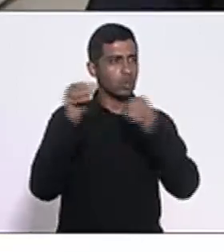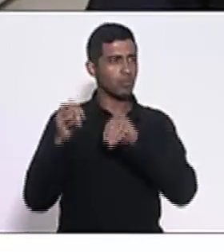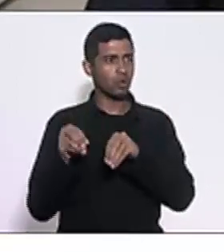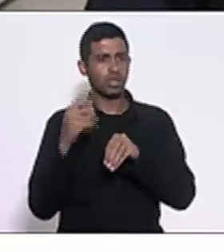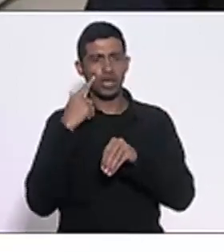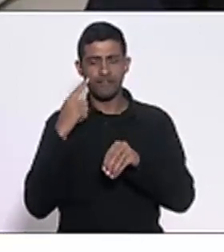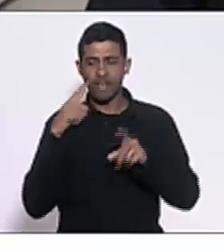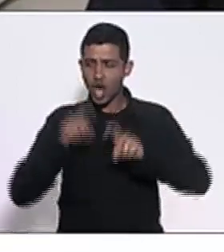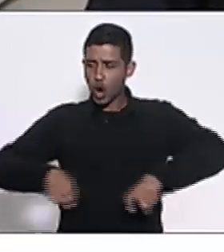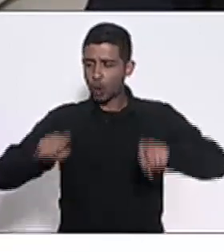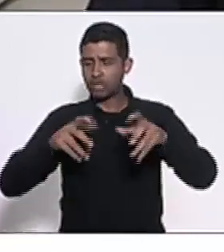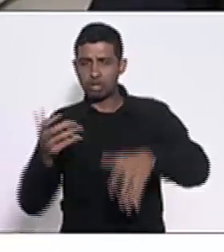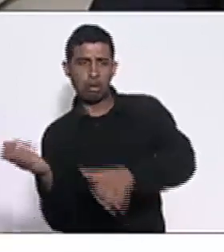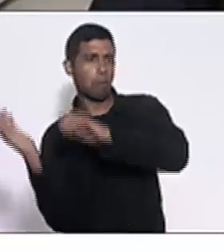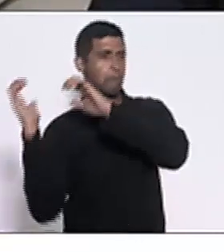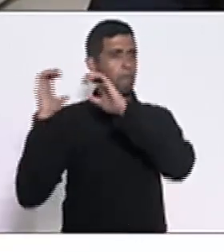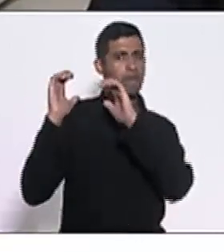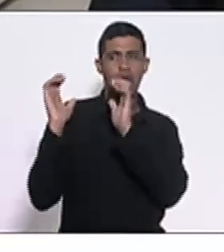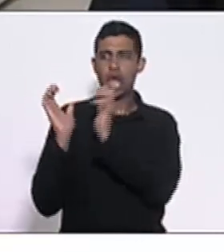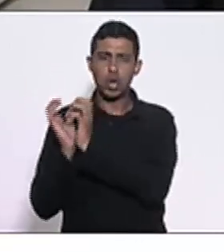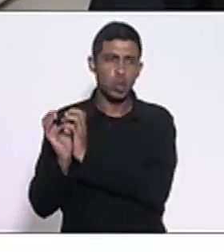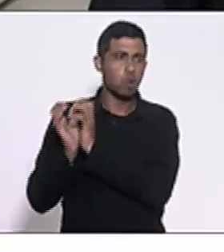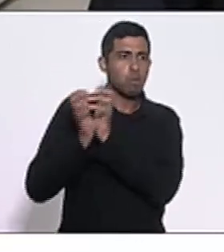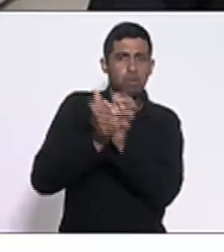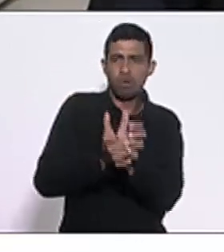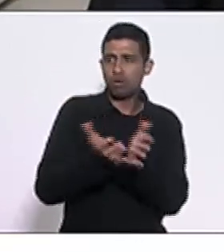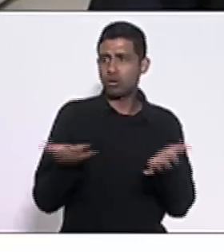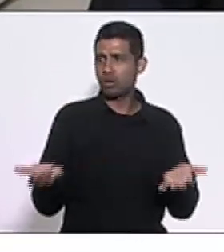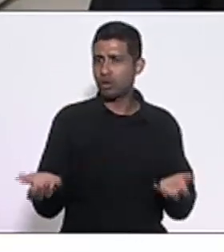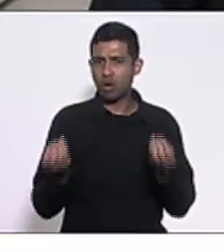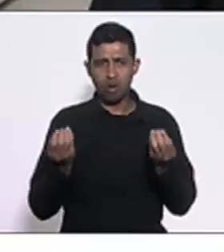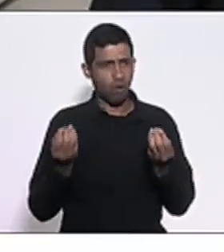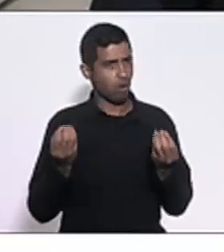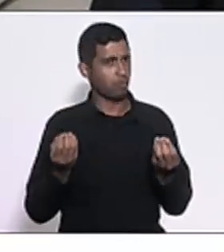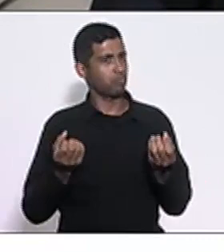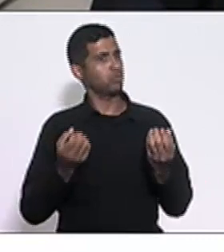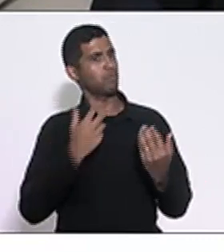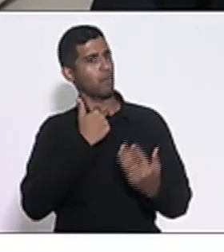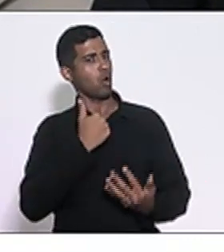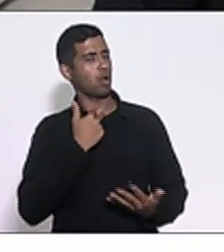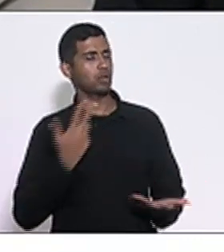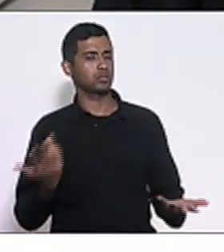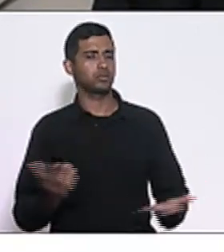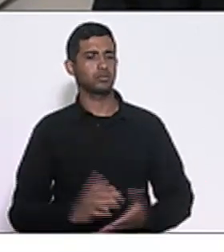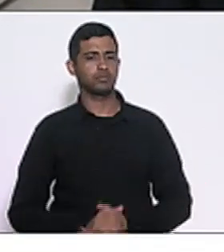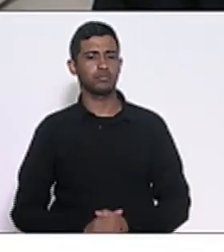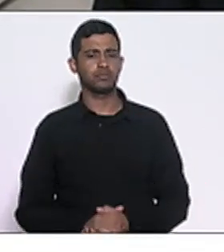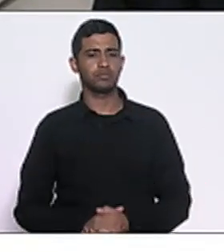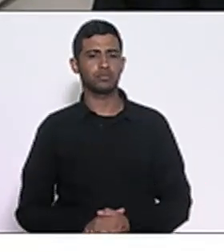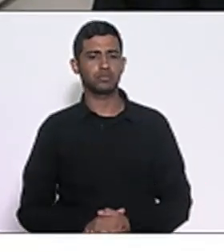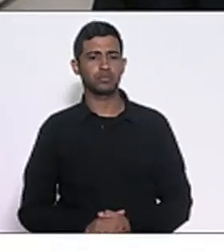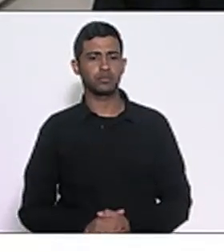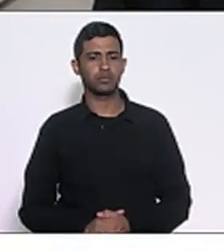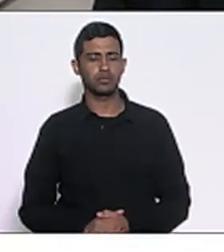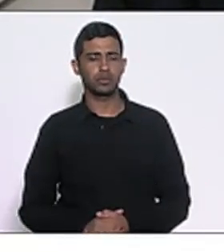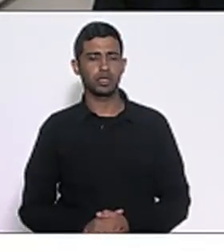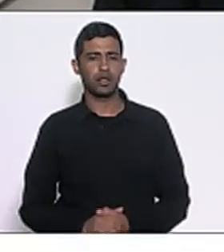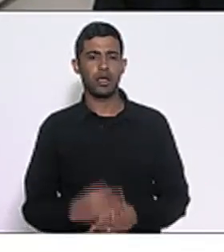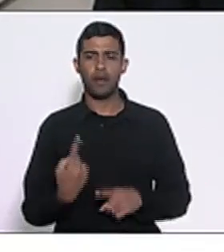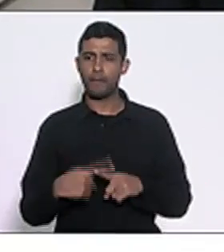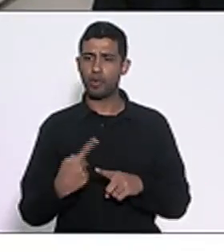para lá e para cá, e levando gente para lá e levando... não há condições. Por quê? Porque tem que ter